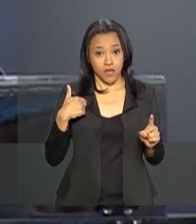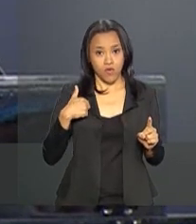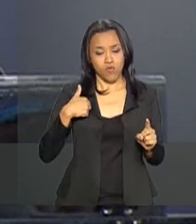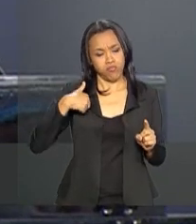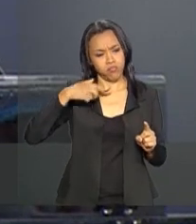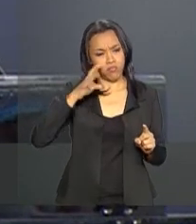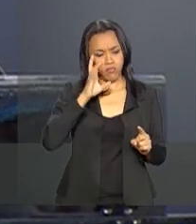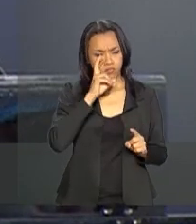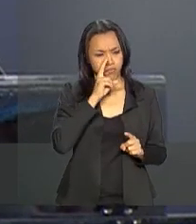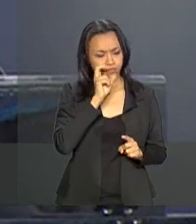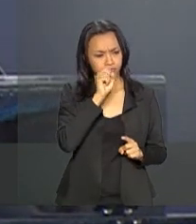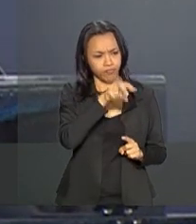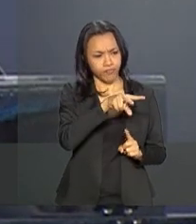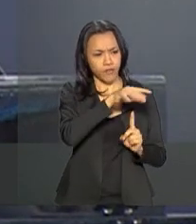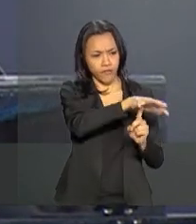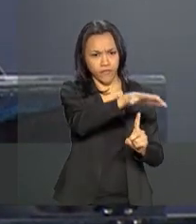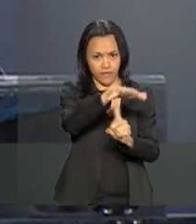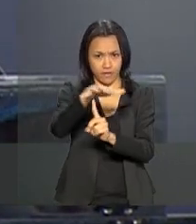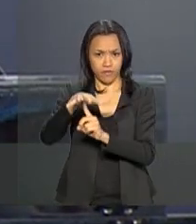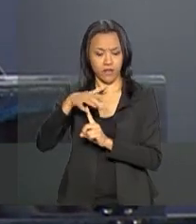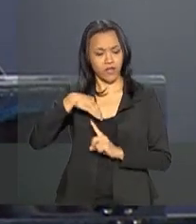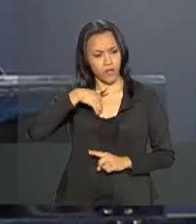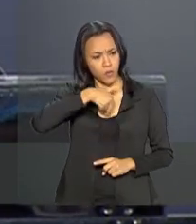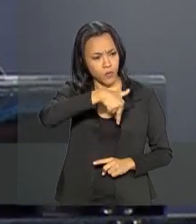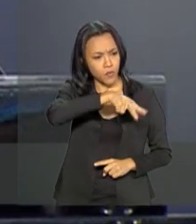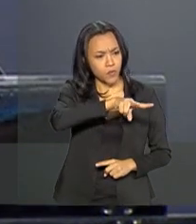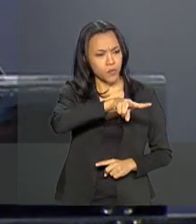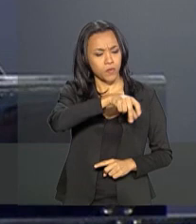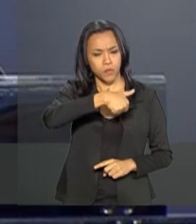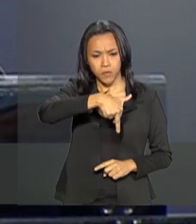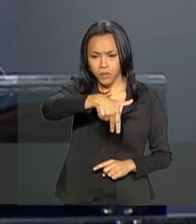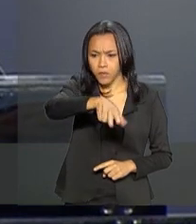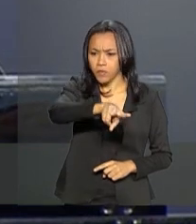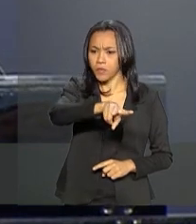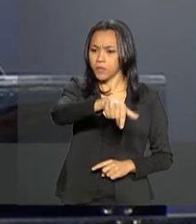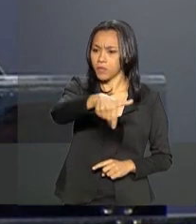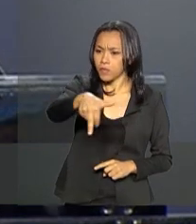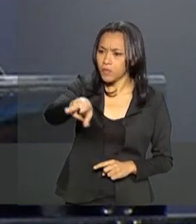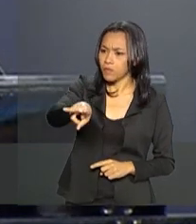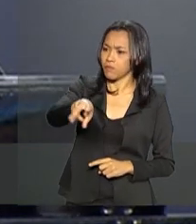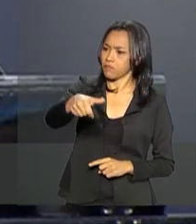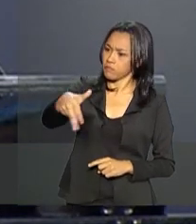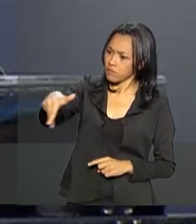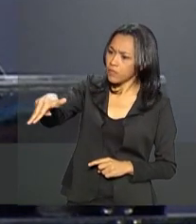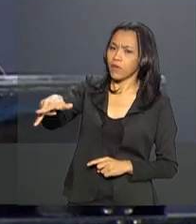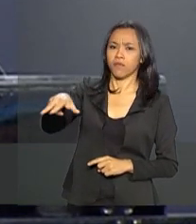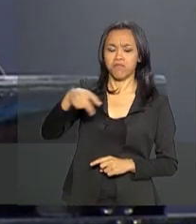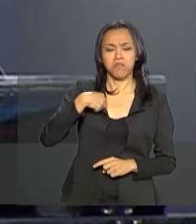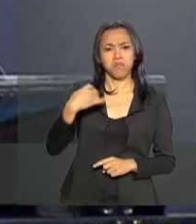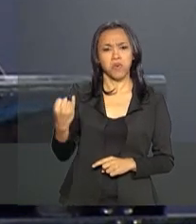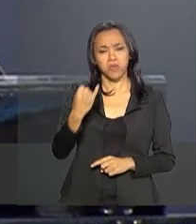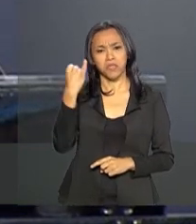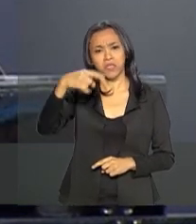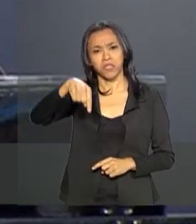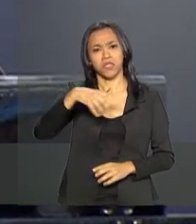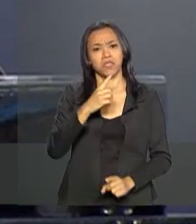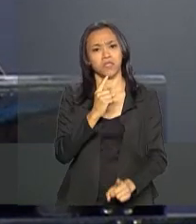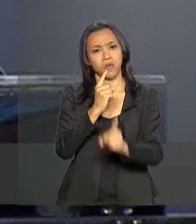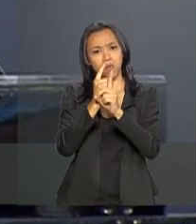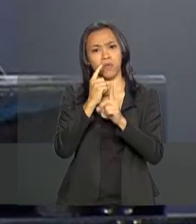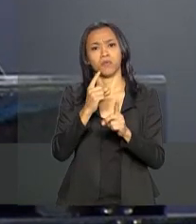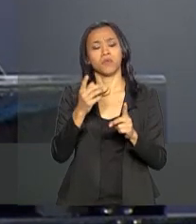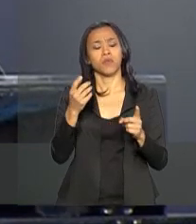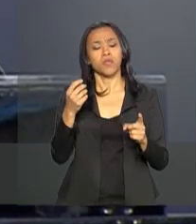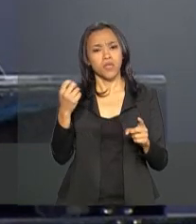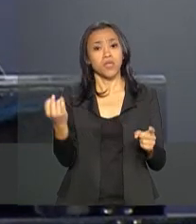pelos estandes, eu digo, olha, interessante como é importante o Rota 2030, porque sem o Rota 2030